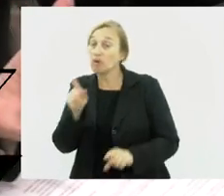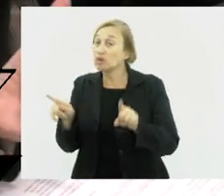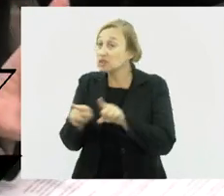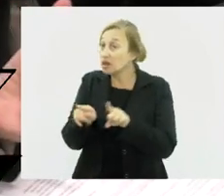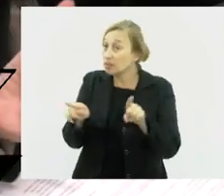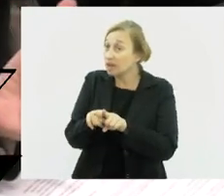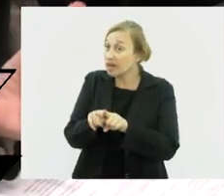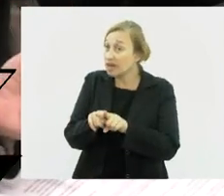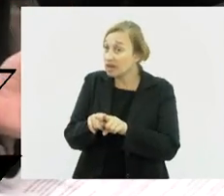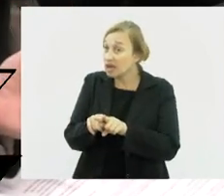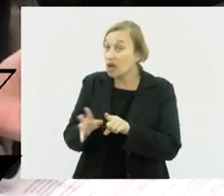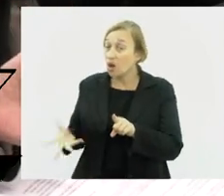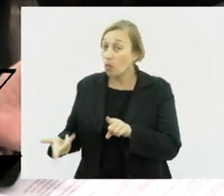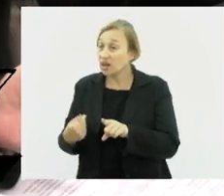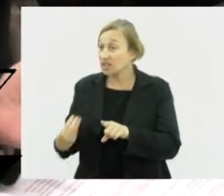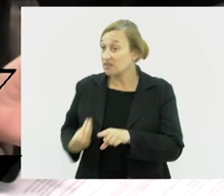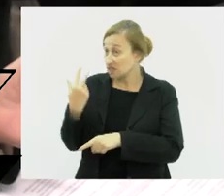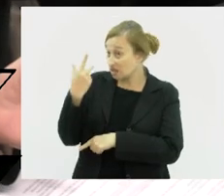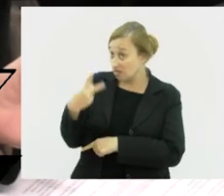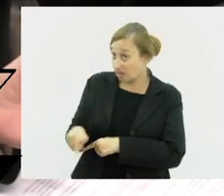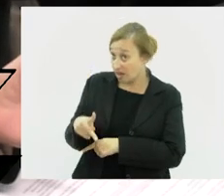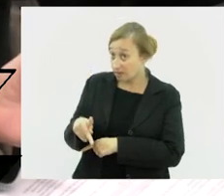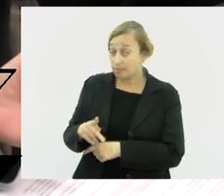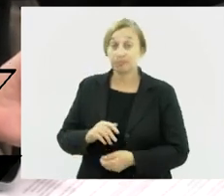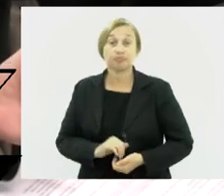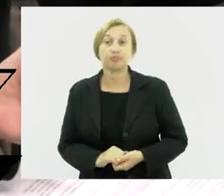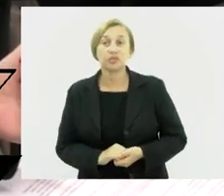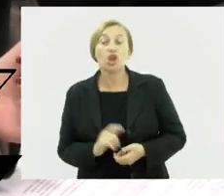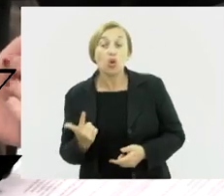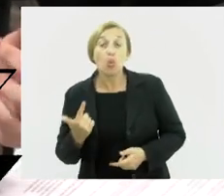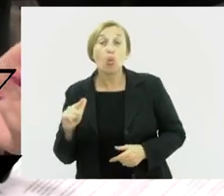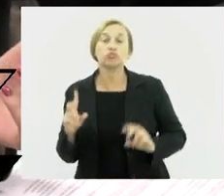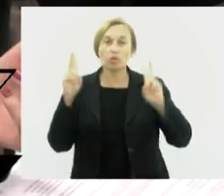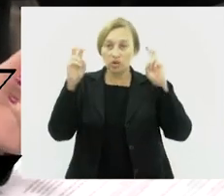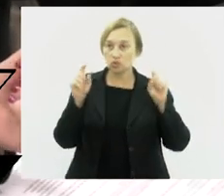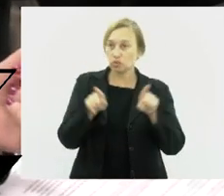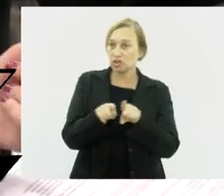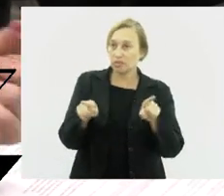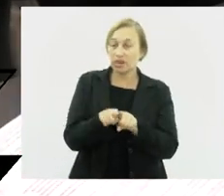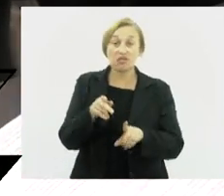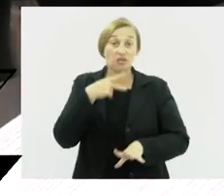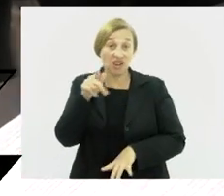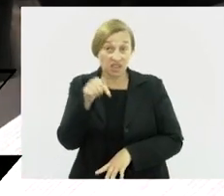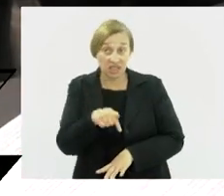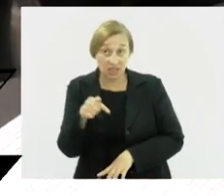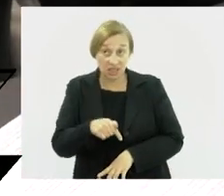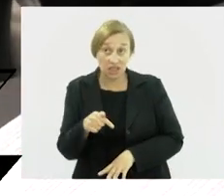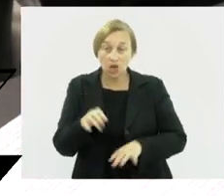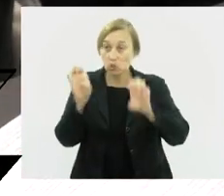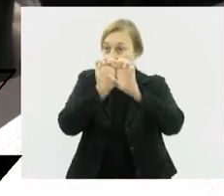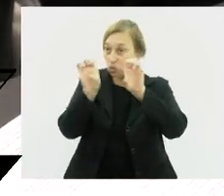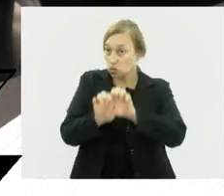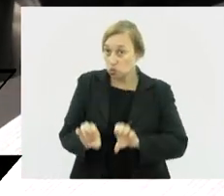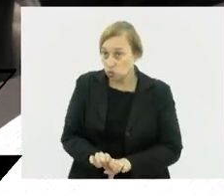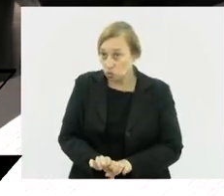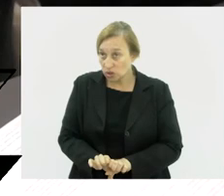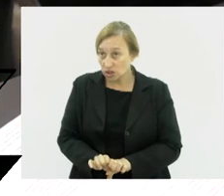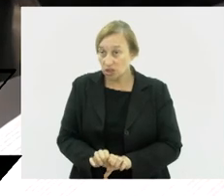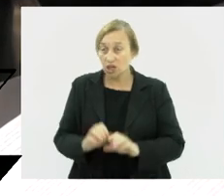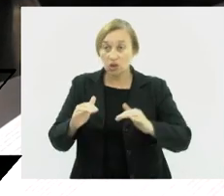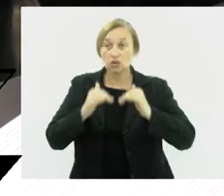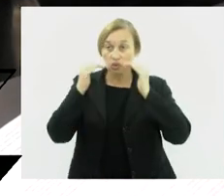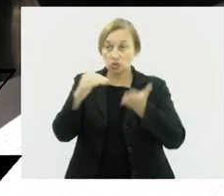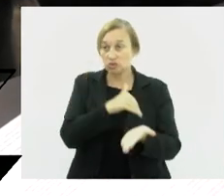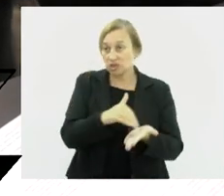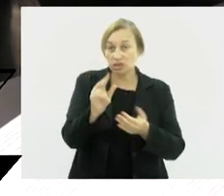condições de adequação. Uma outra questão que foi levantada aqui é a estruturação da Subsecretaria